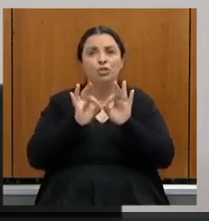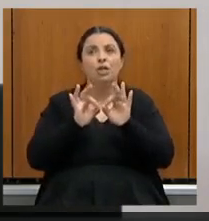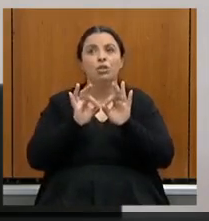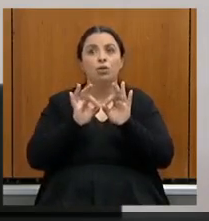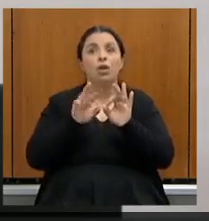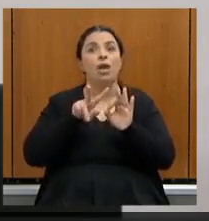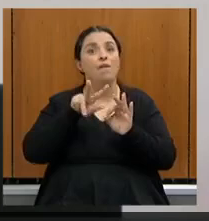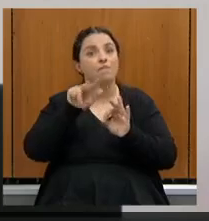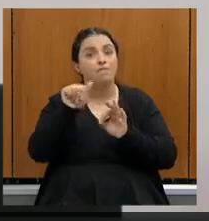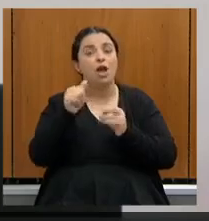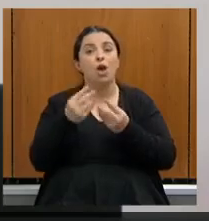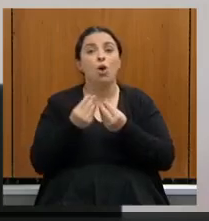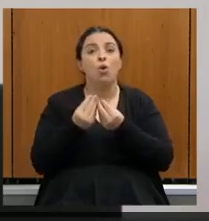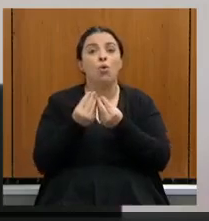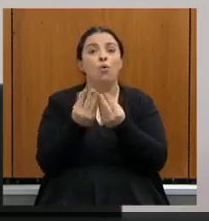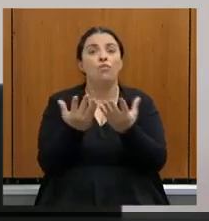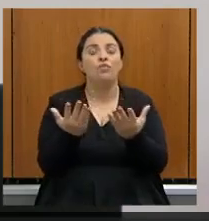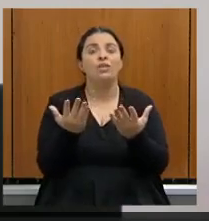oferecer também